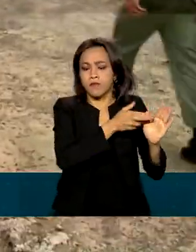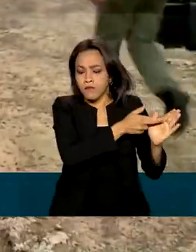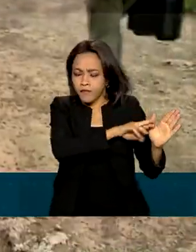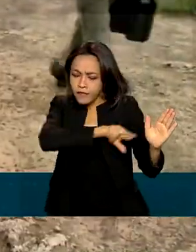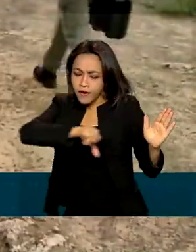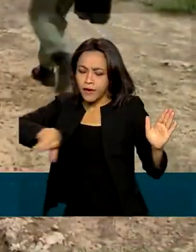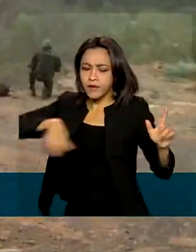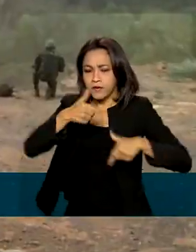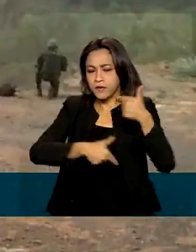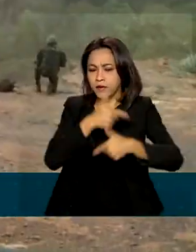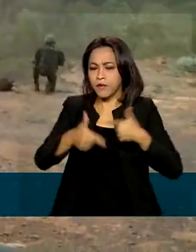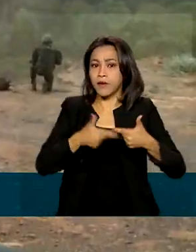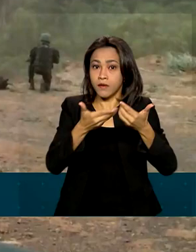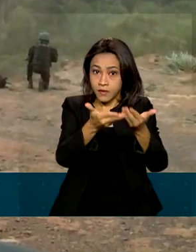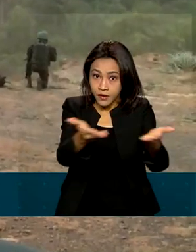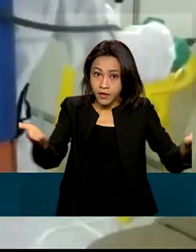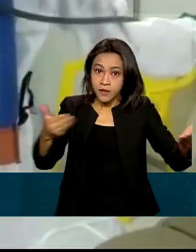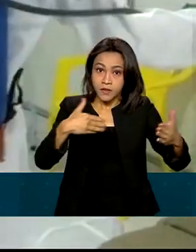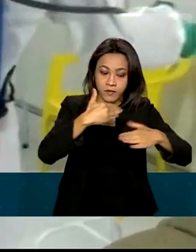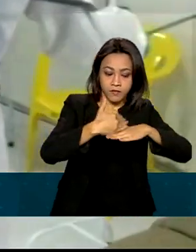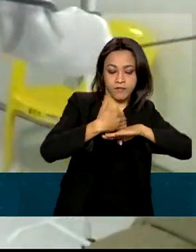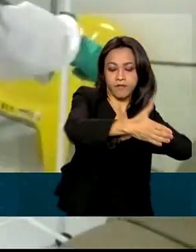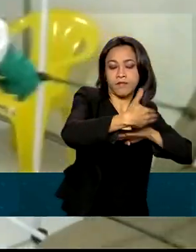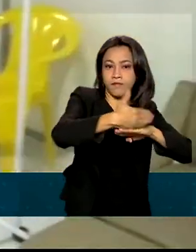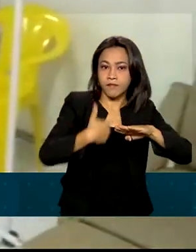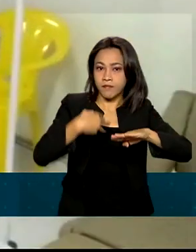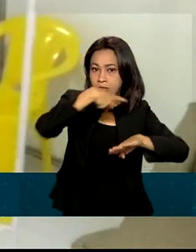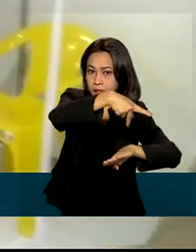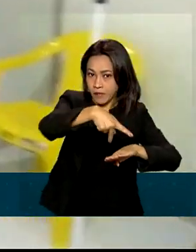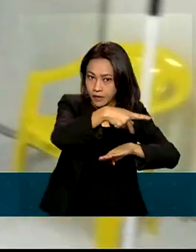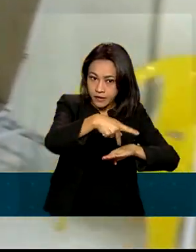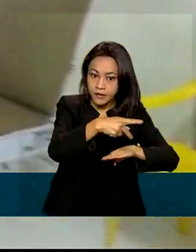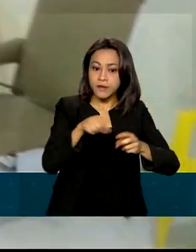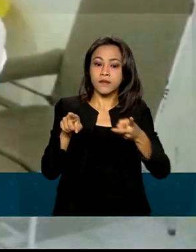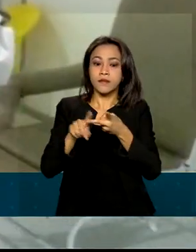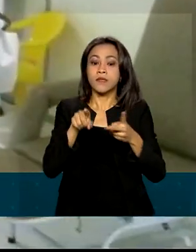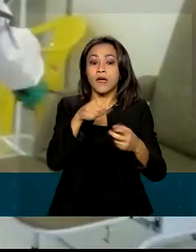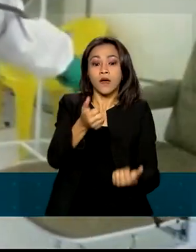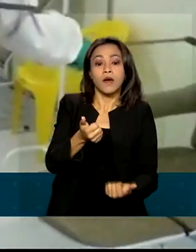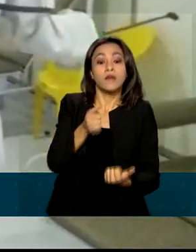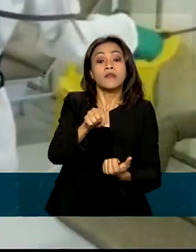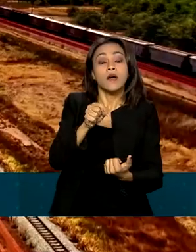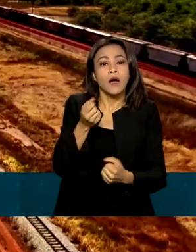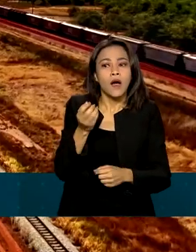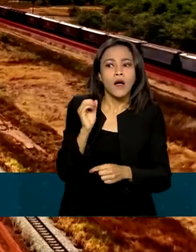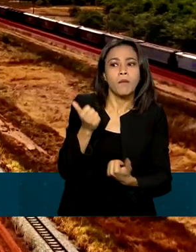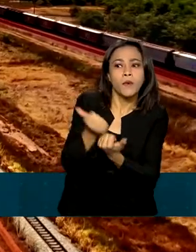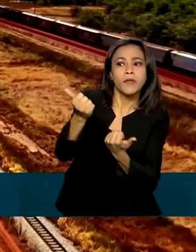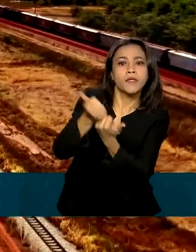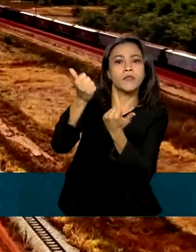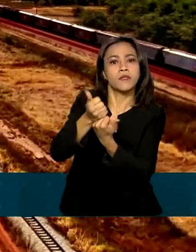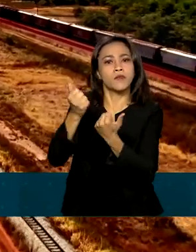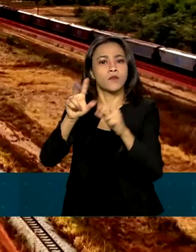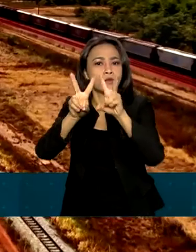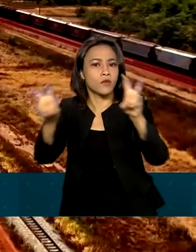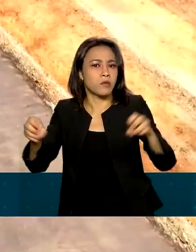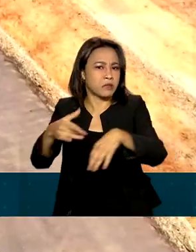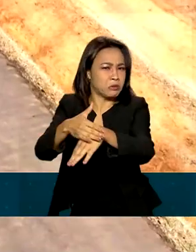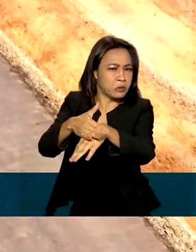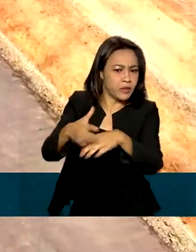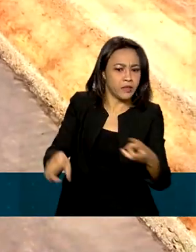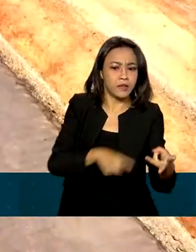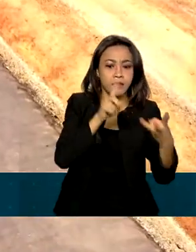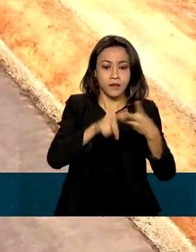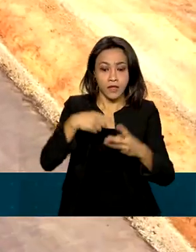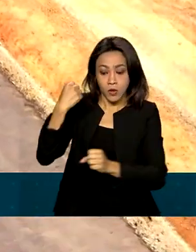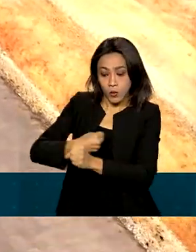estão as operações em faixas de fronteira, o apoio ao enfrentamento de doenças como a covid-19, a construção de estradas e obras